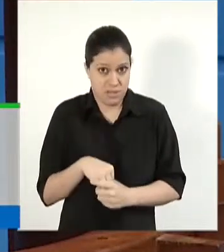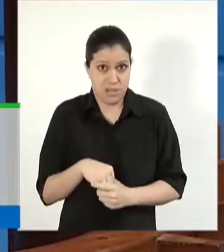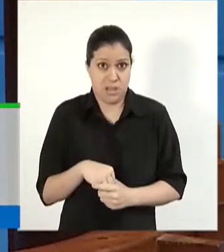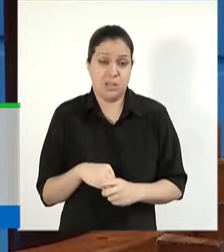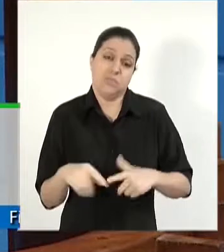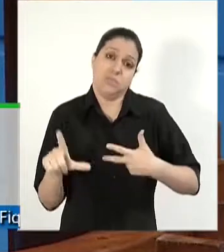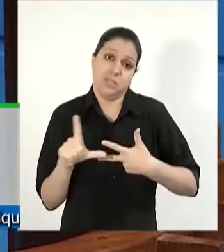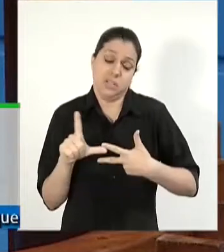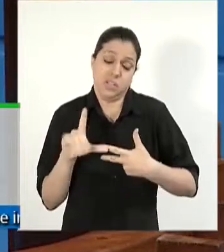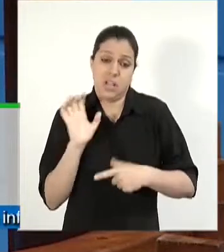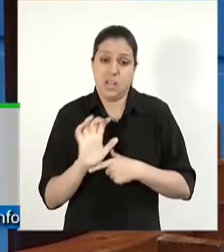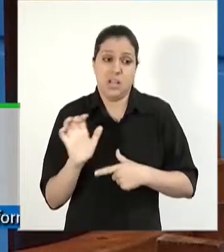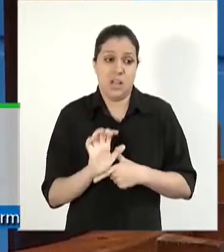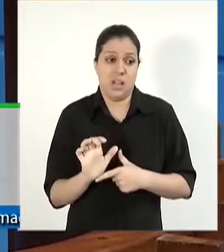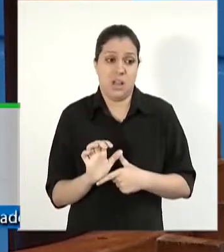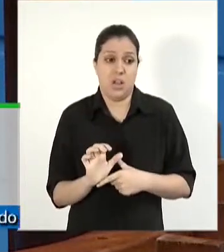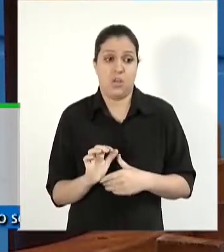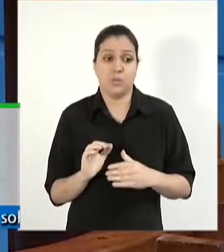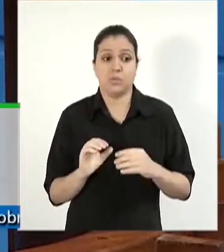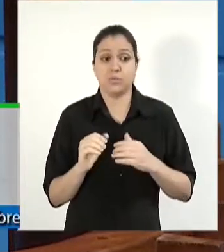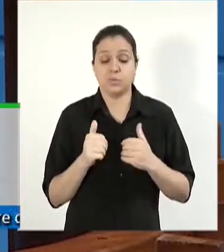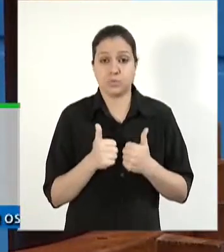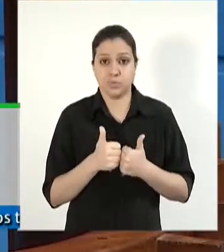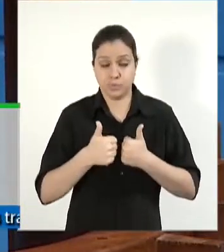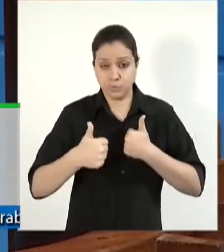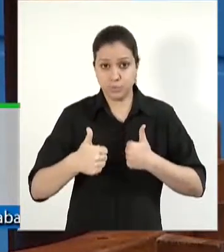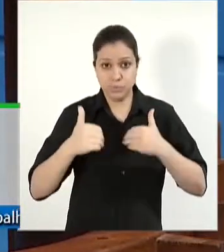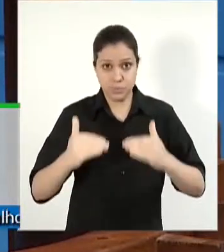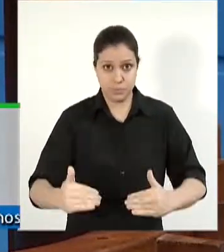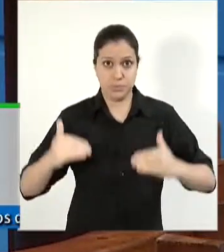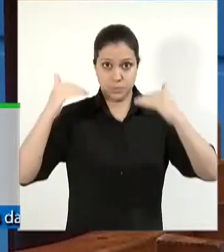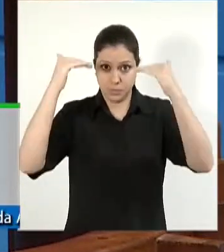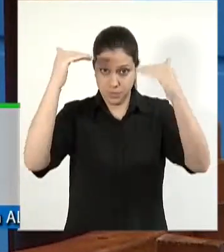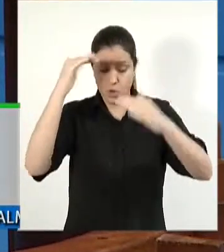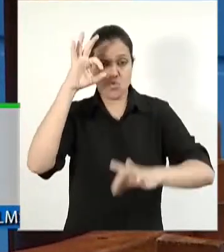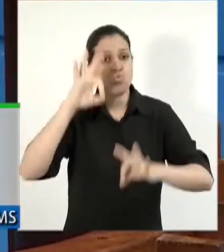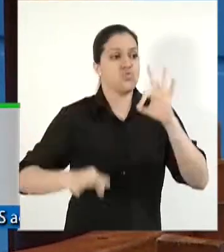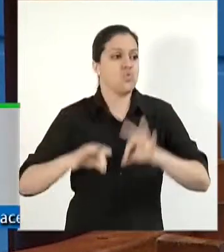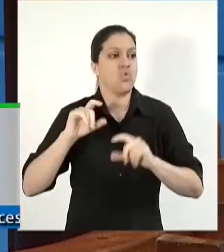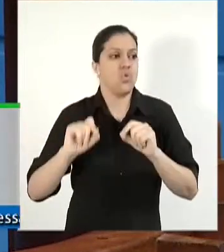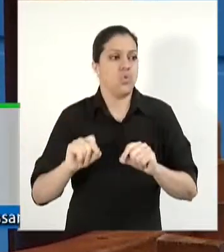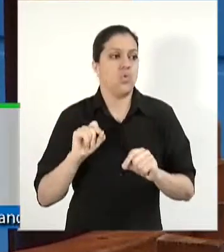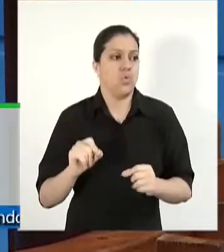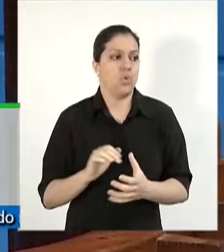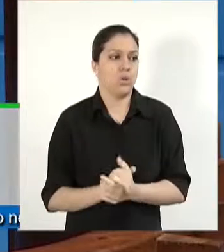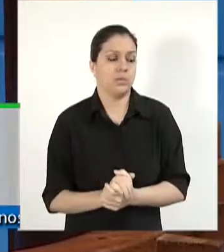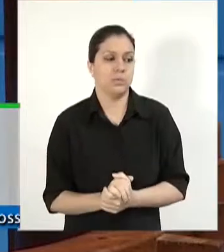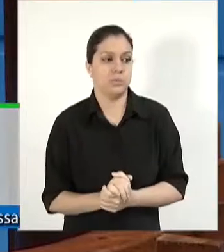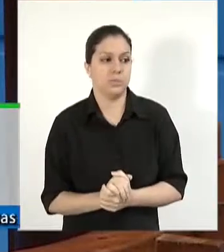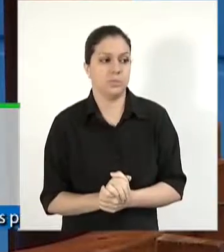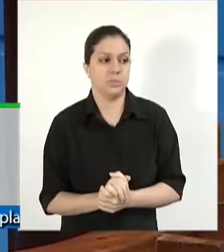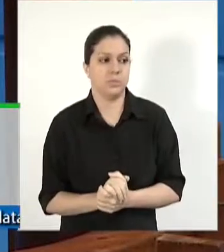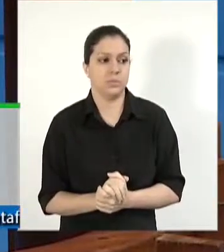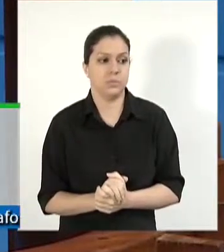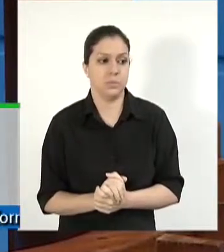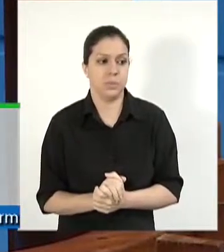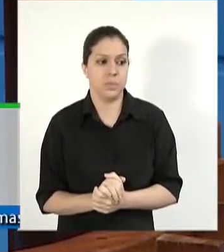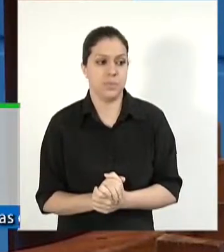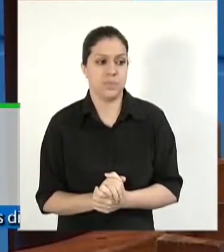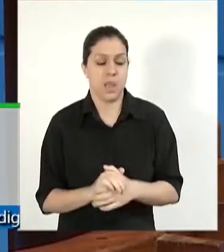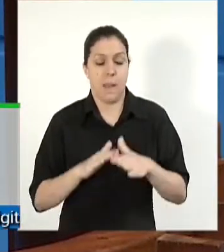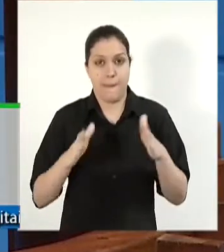o STF julgou válida norma da Constituição de Rondônia que permitia a reeleição da mesa diretora da